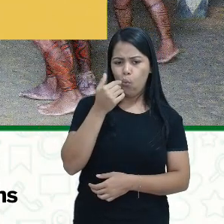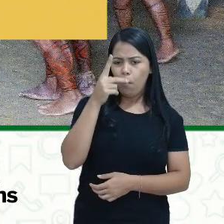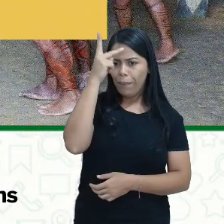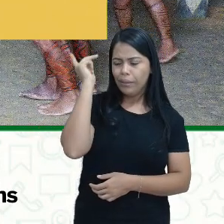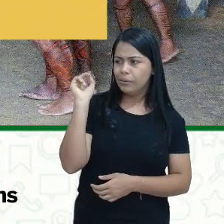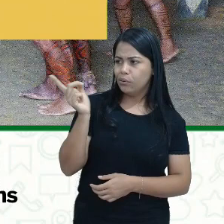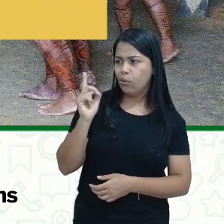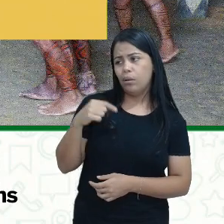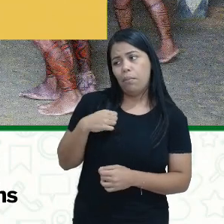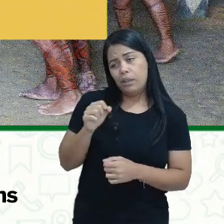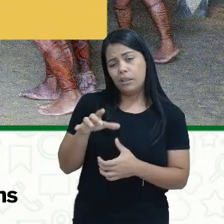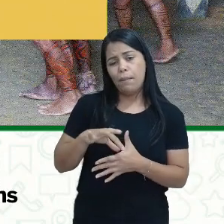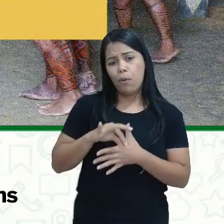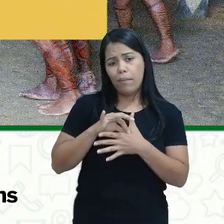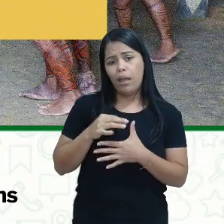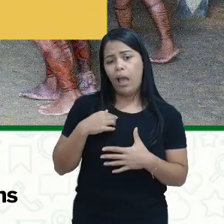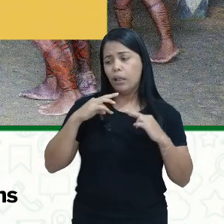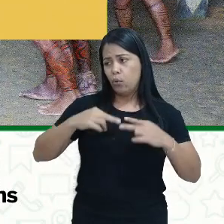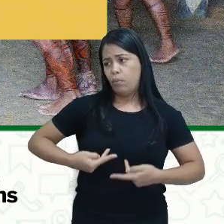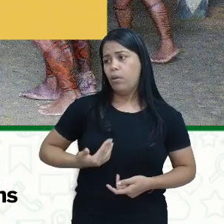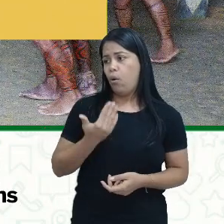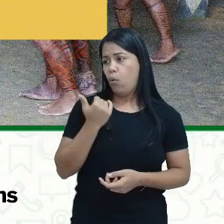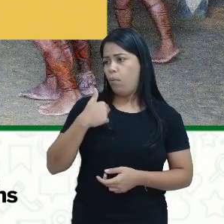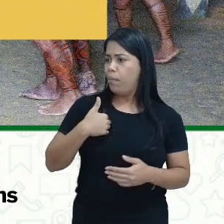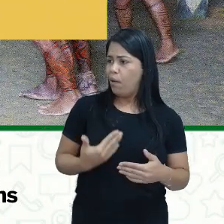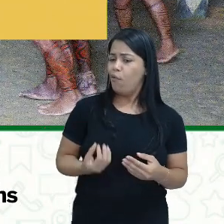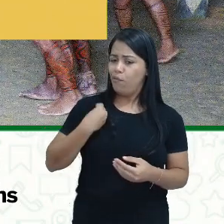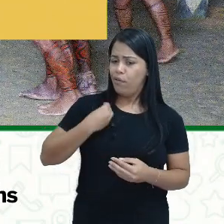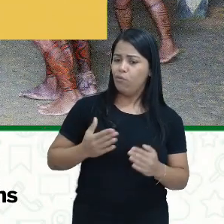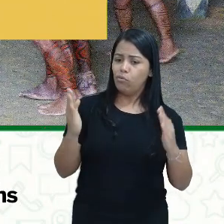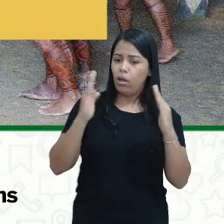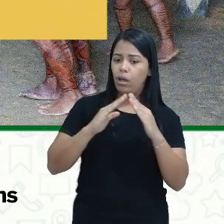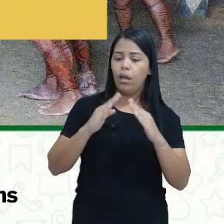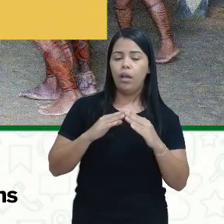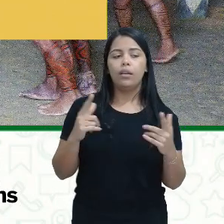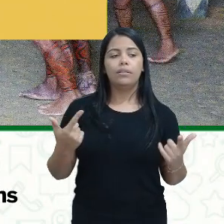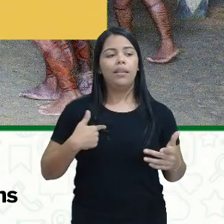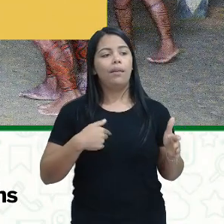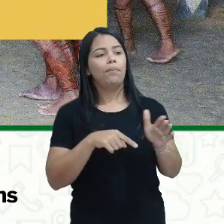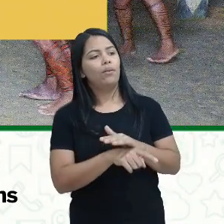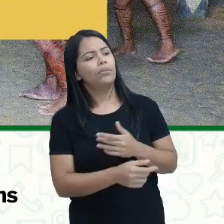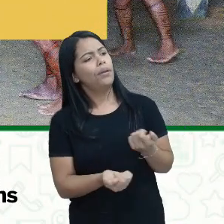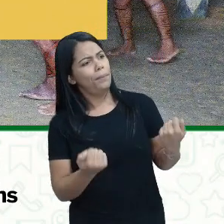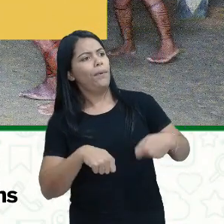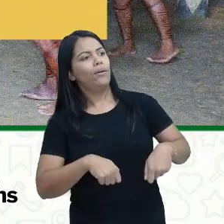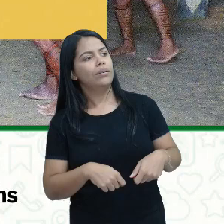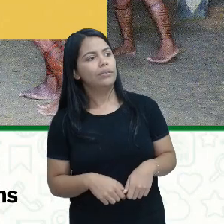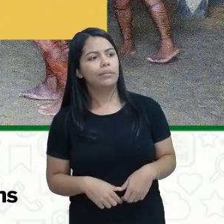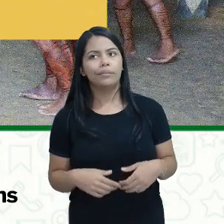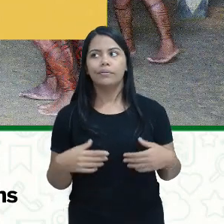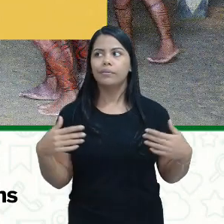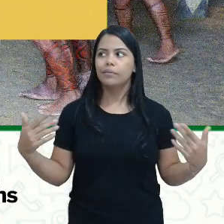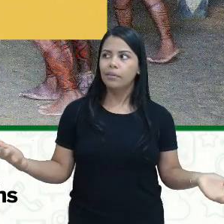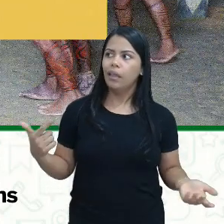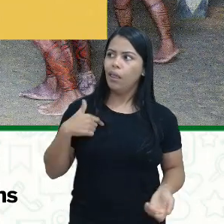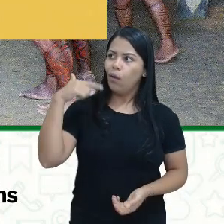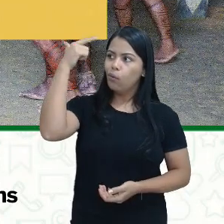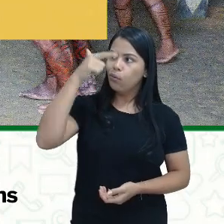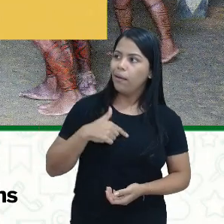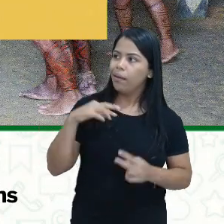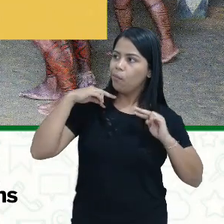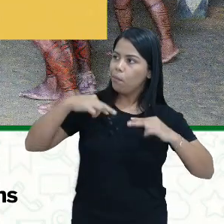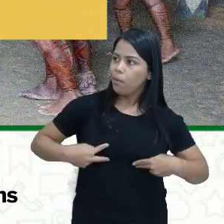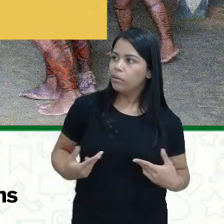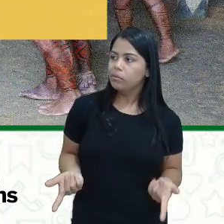for para comer eu como. Eu moro numa casa. Aí ela, e pode? É cada uma. E eu não sou gente não,